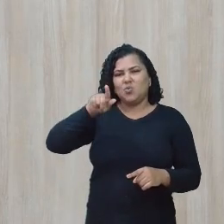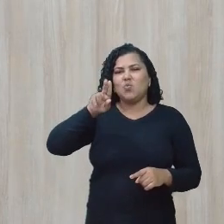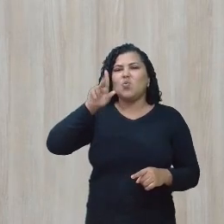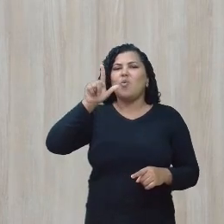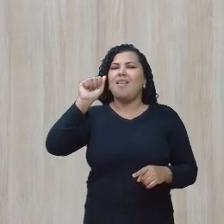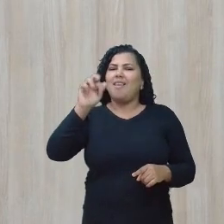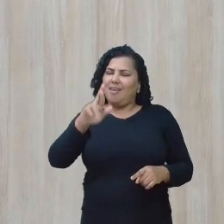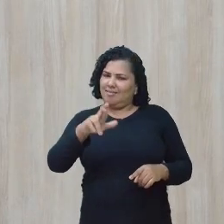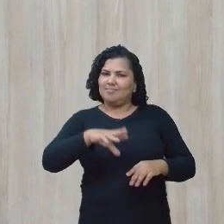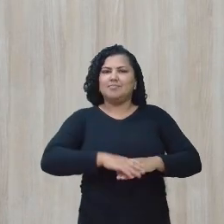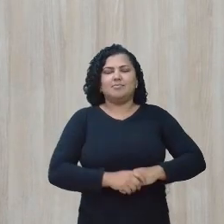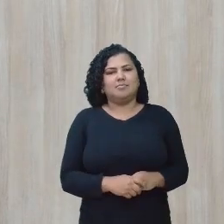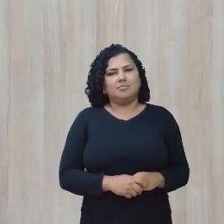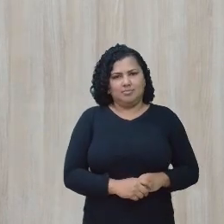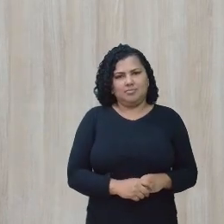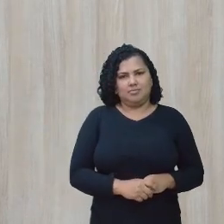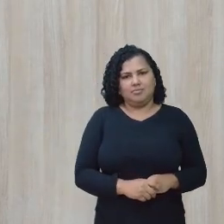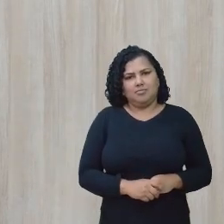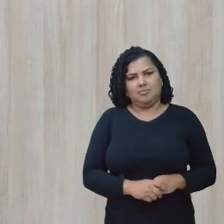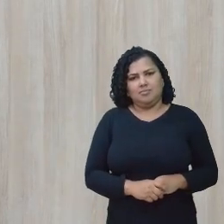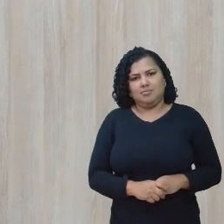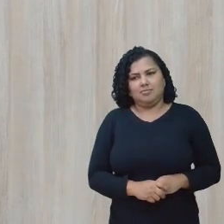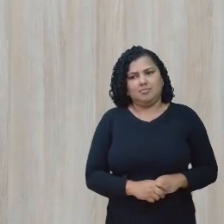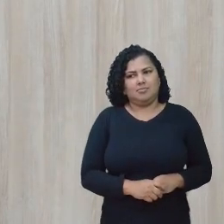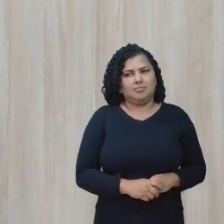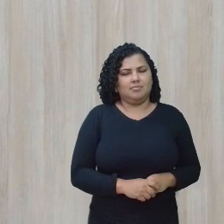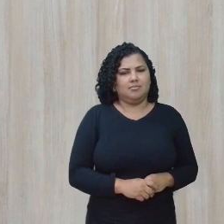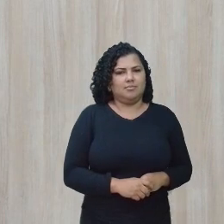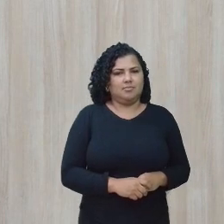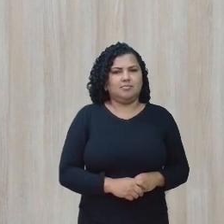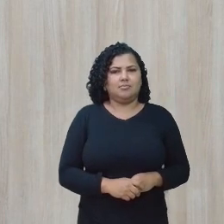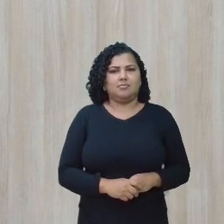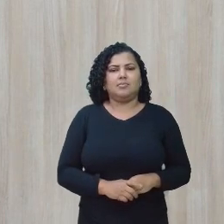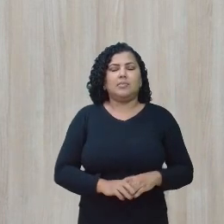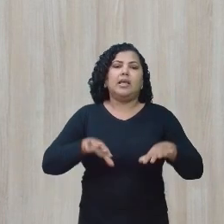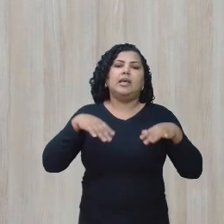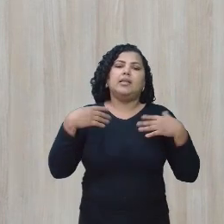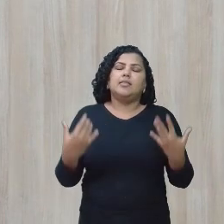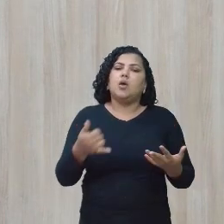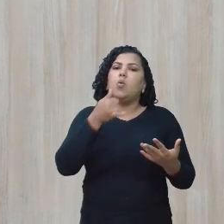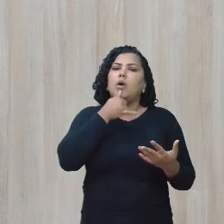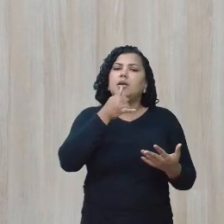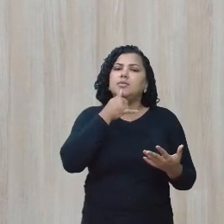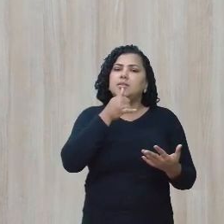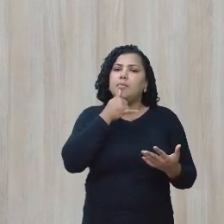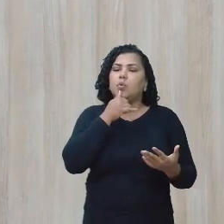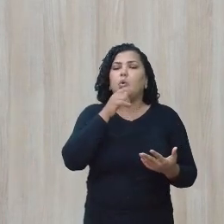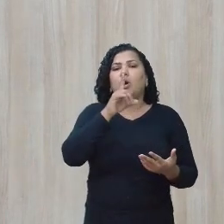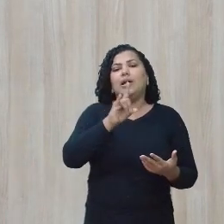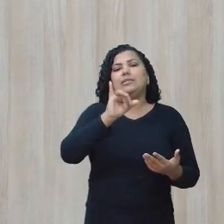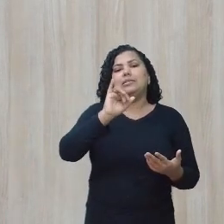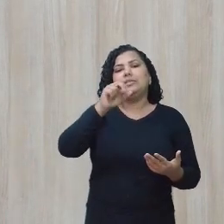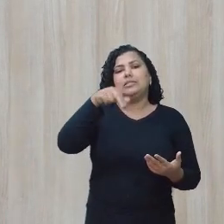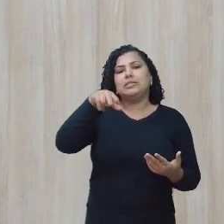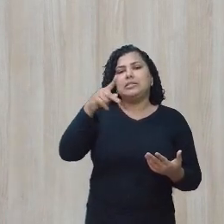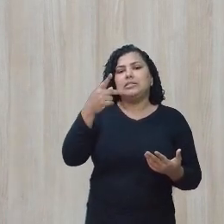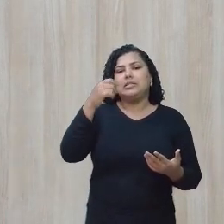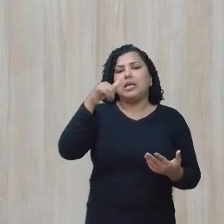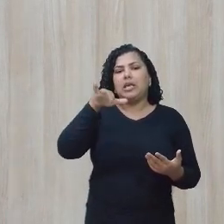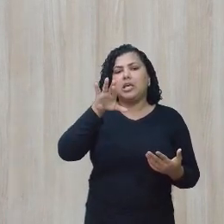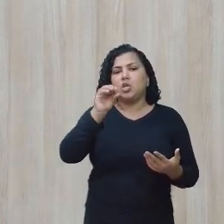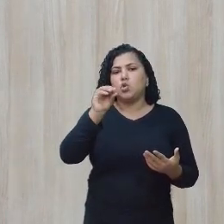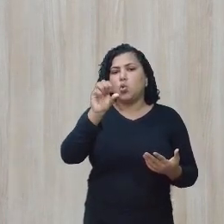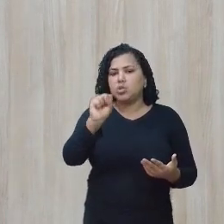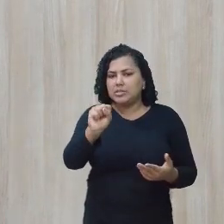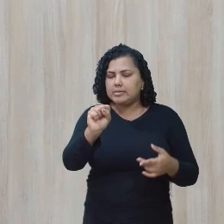também é controverso, porque dinheiros em português seriam coleções de moedas de diferentes países. Então, também em português não